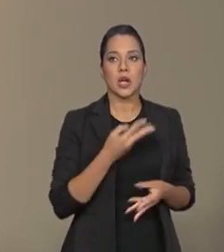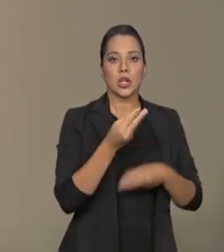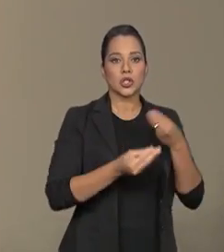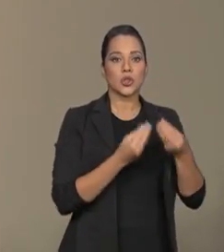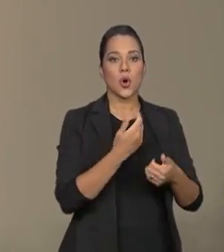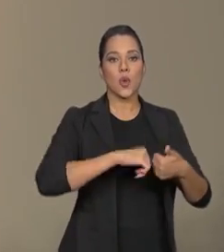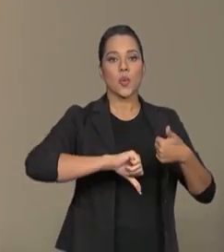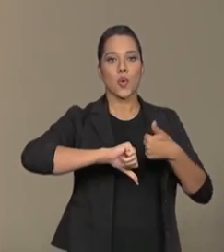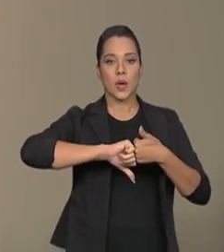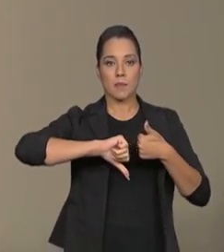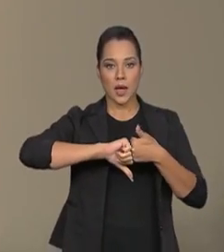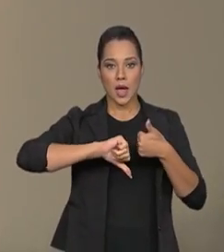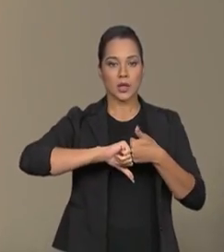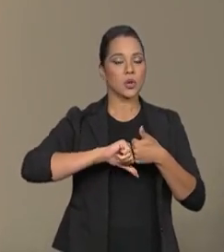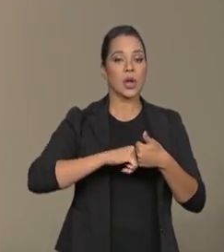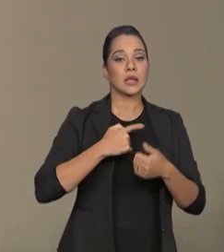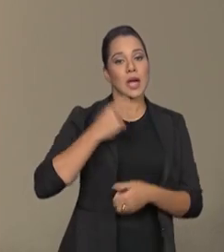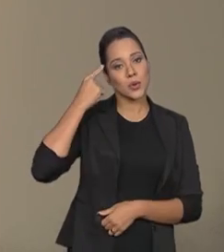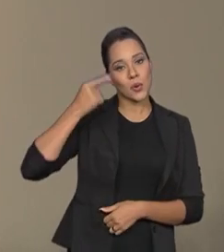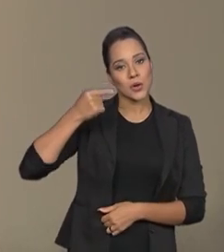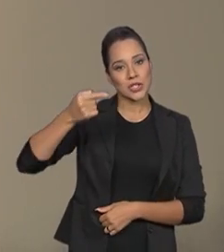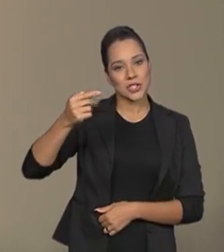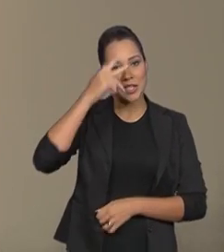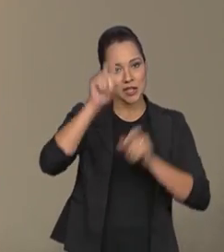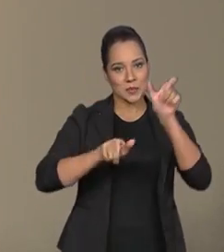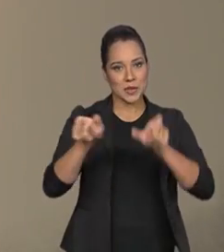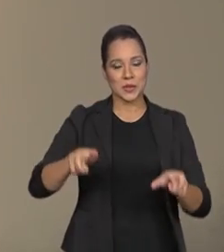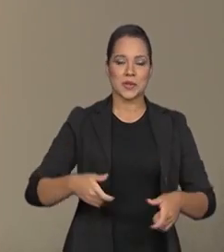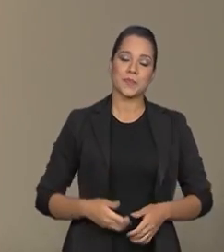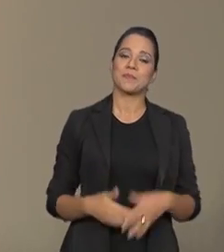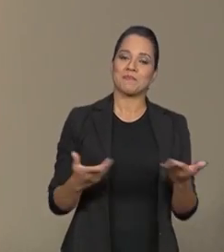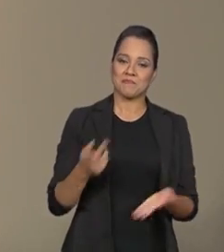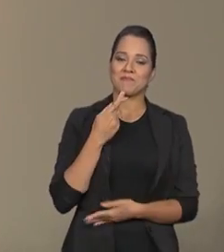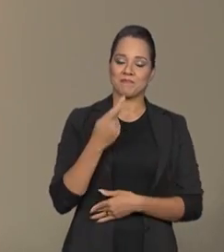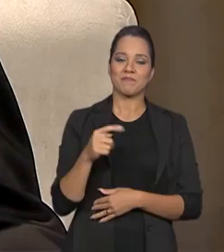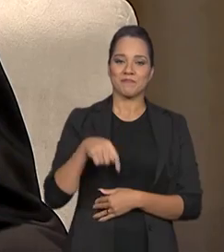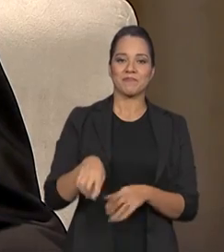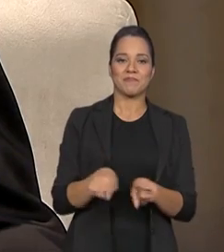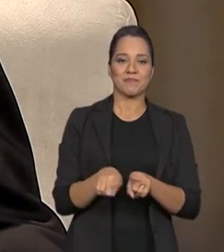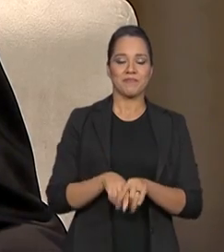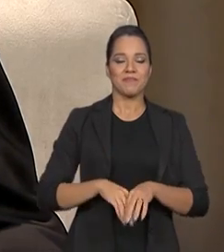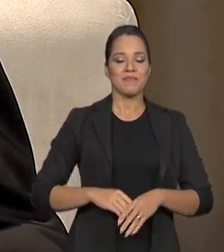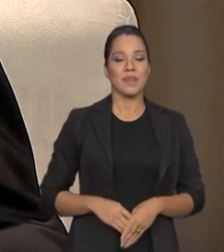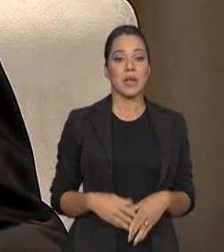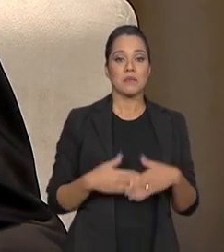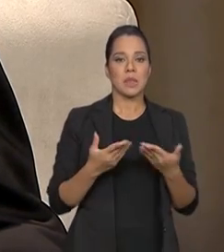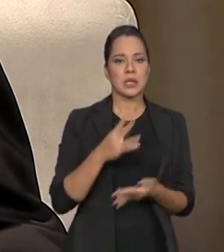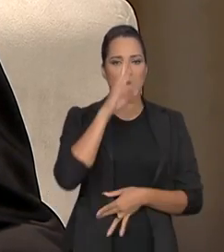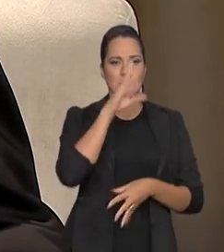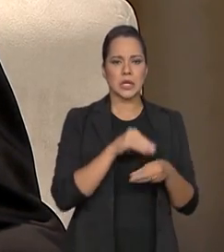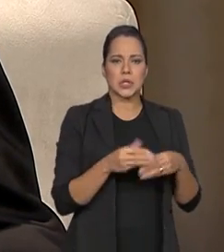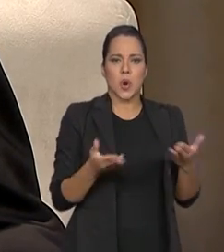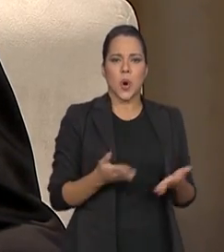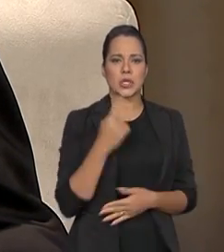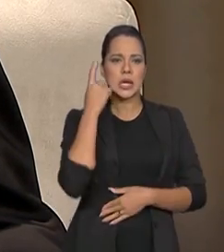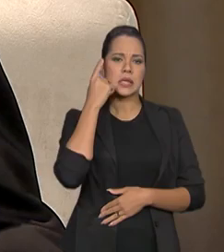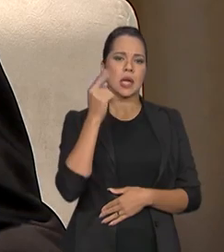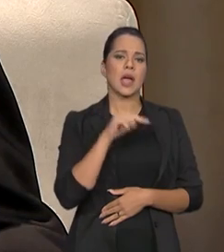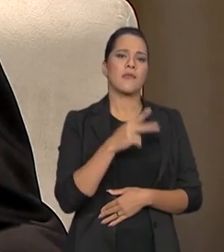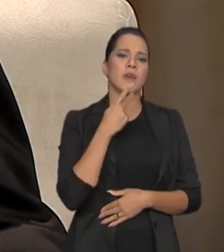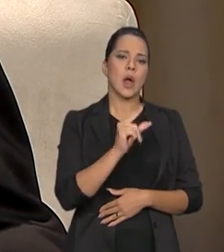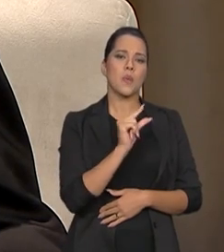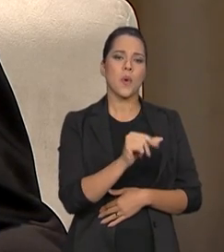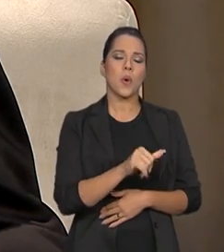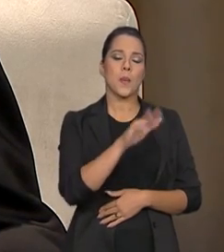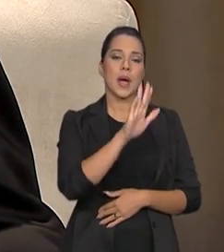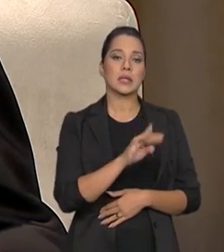como Inmetro ele tá no dia a dia das pessoas a gente vai falar um pouco isso também no programa mas pelo que eu entendi hoje a e a gente